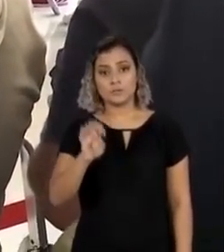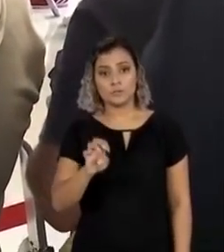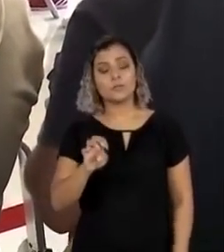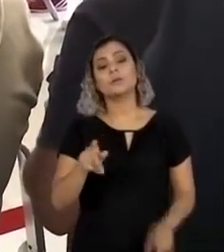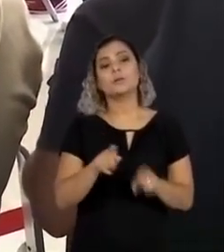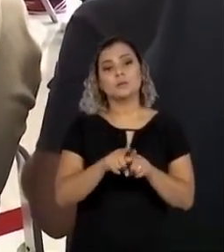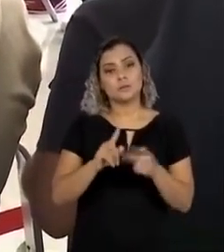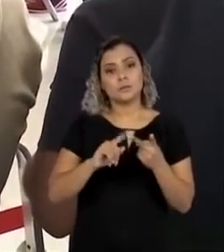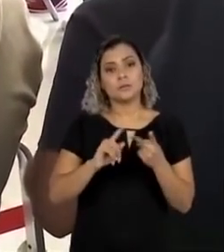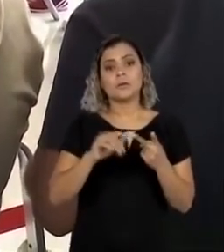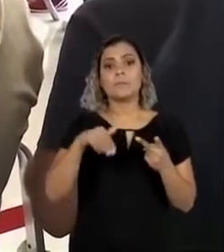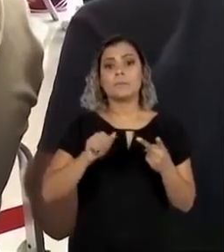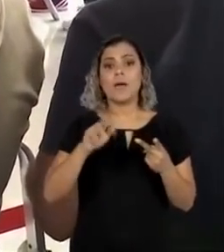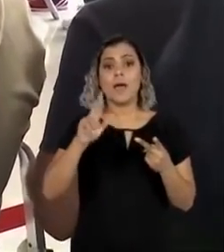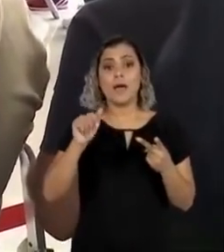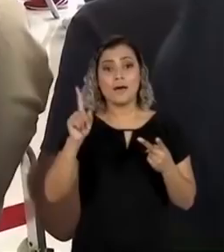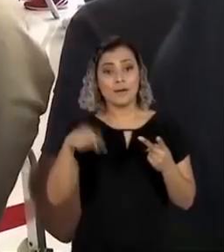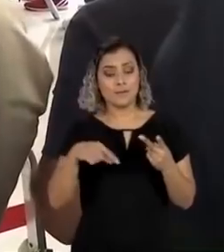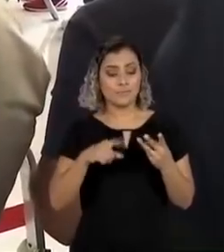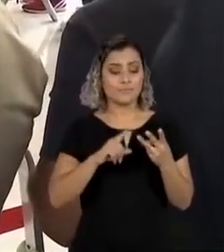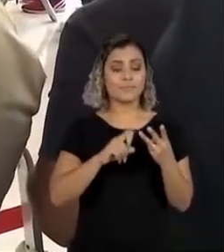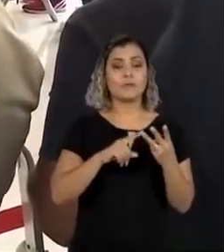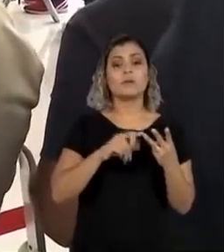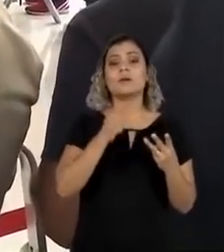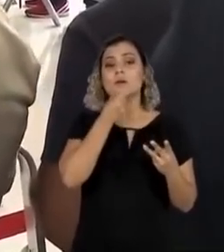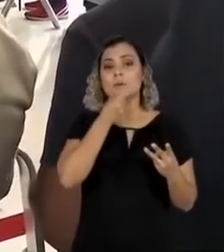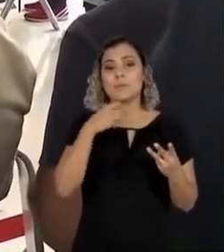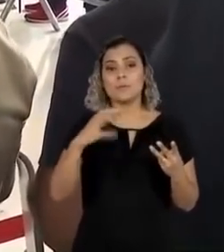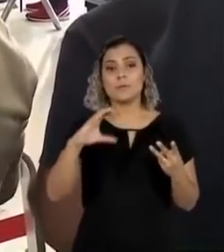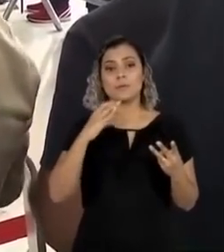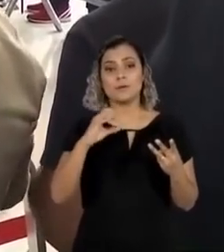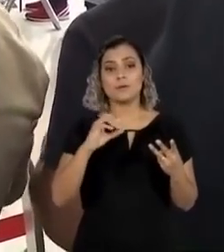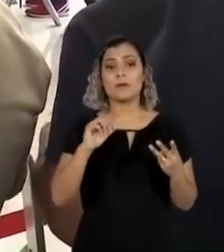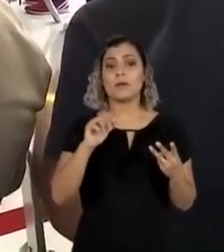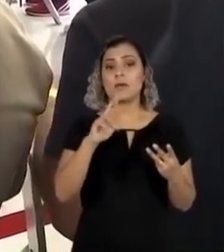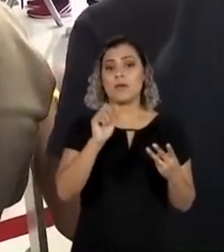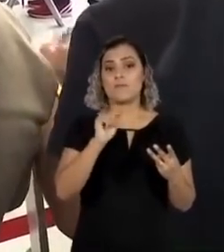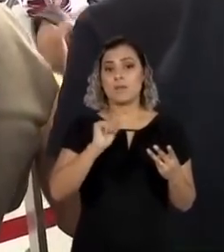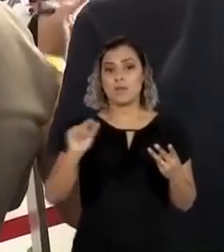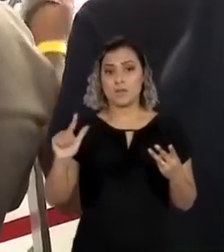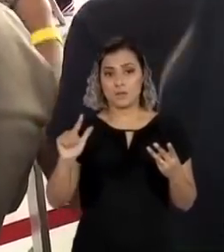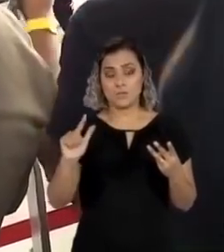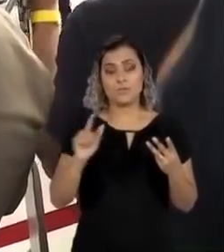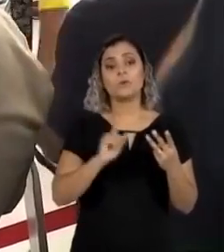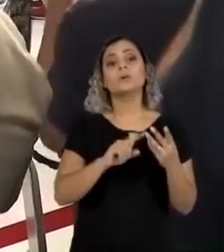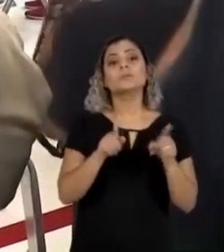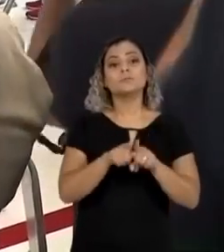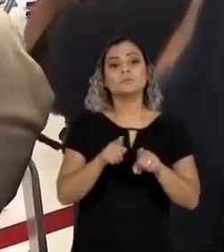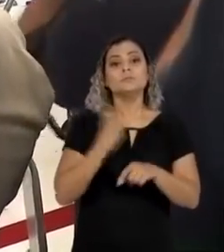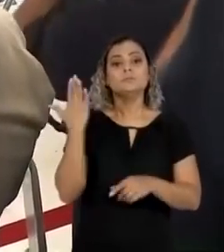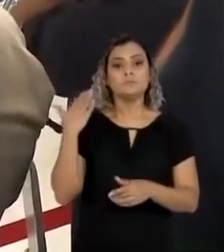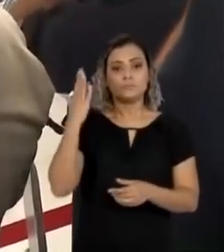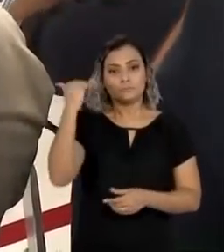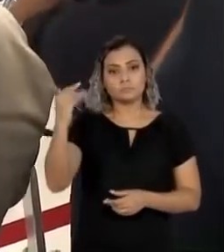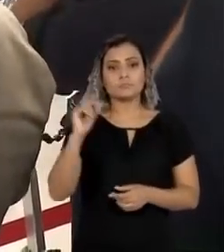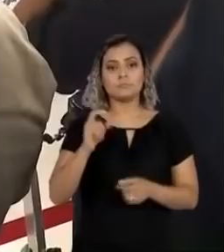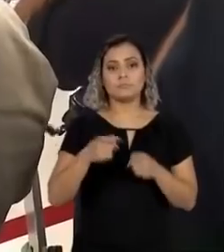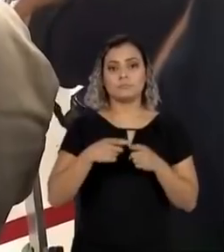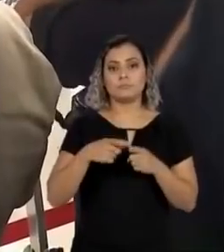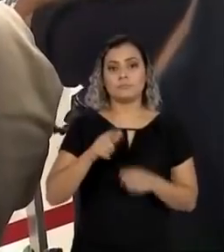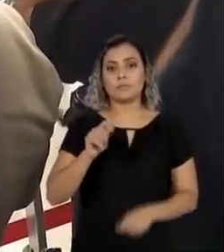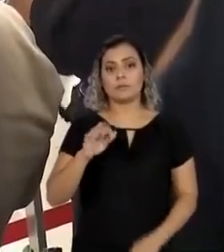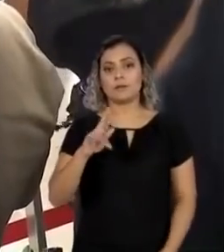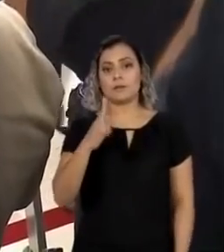a apresentadora Mara Maravilha e o cantor Rafael Ilha. Quem também passou por aqui mais cedo foi o médico